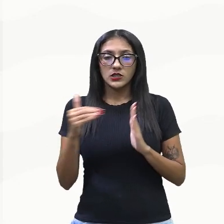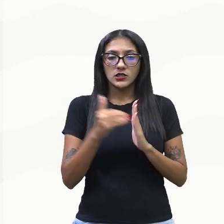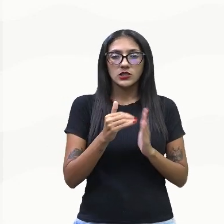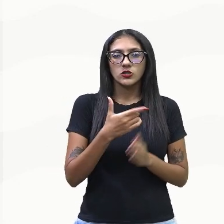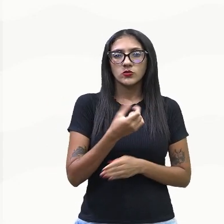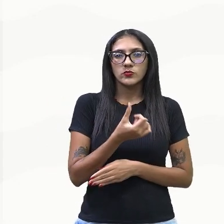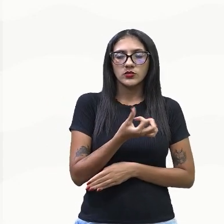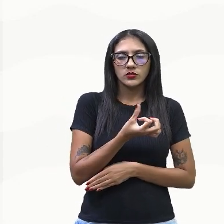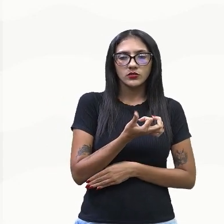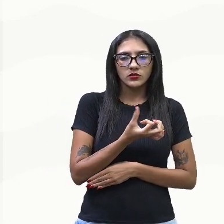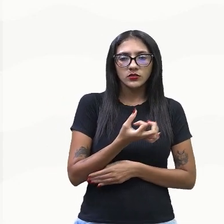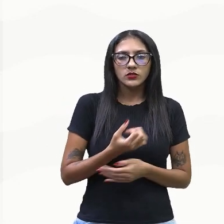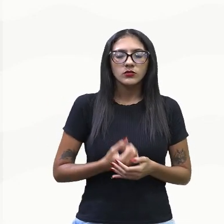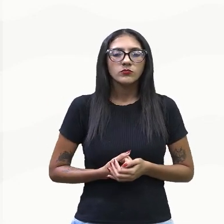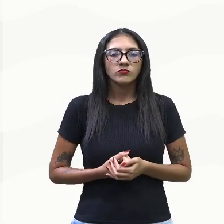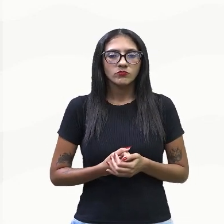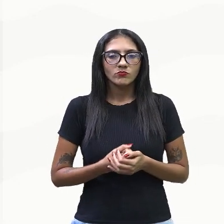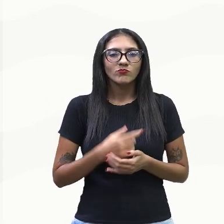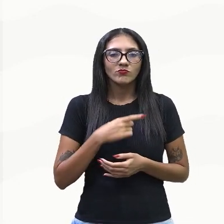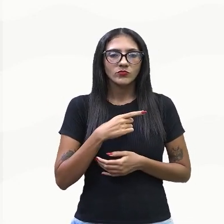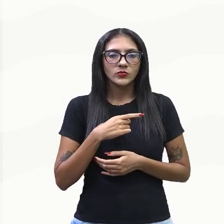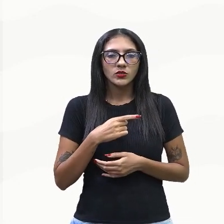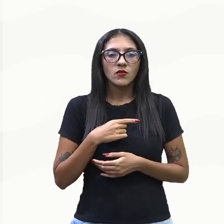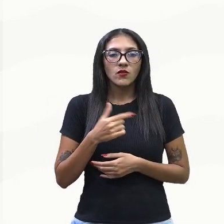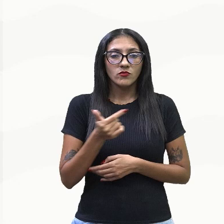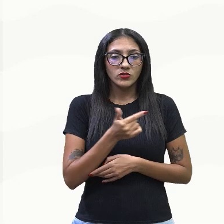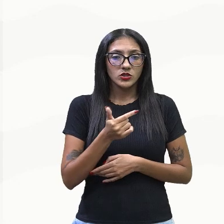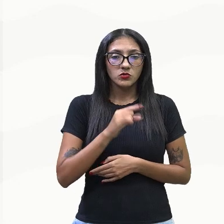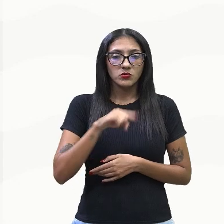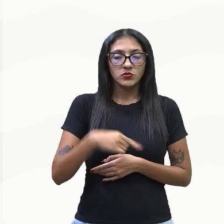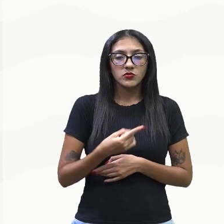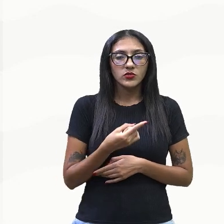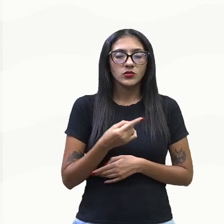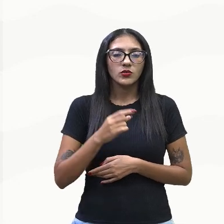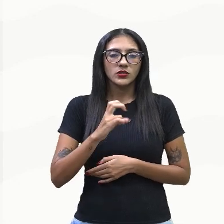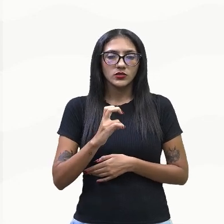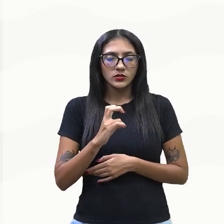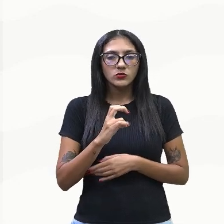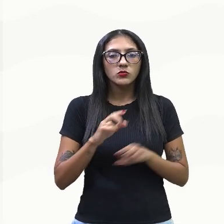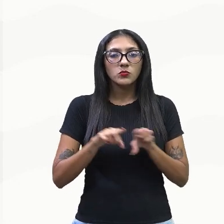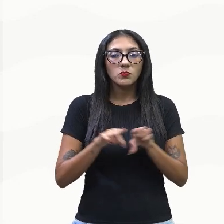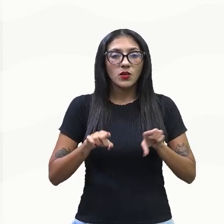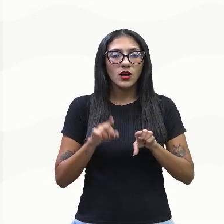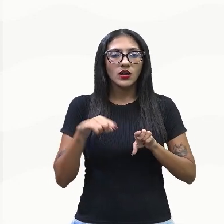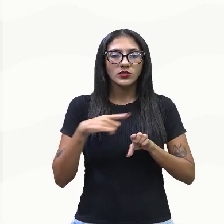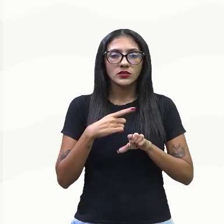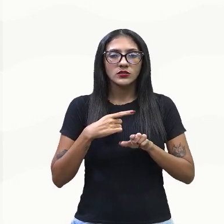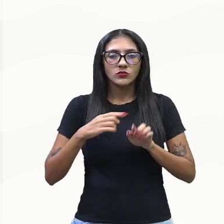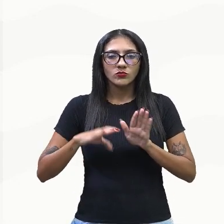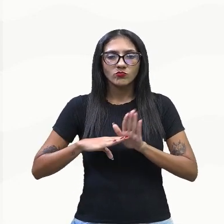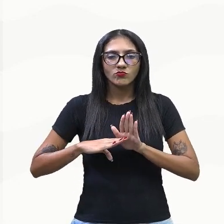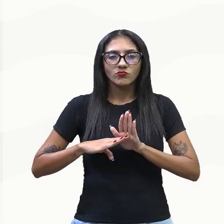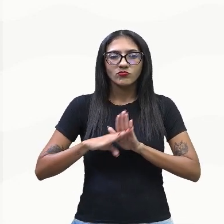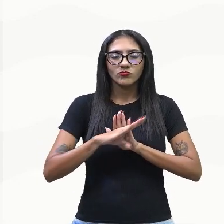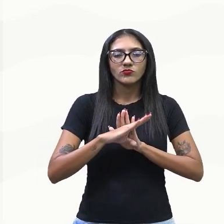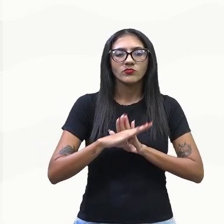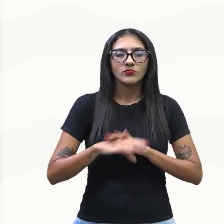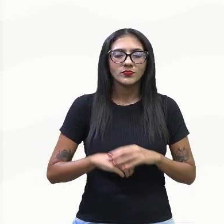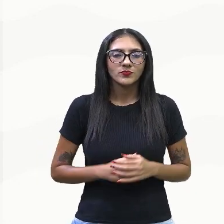2016, estava 22,5%, mas teve um aumento de 14,2%. É só fazer o